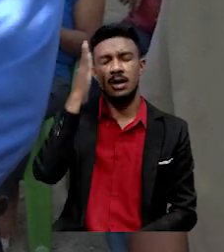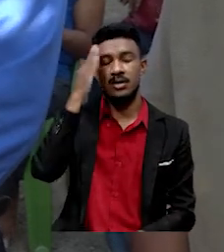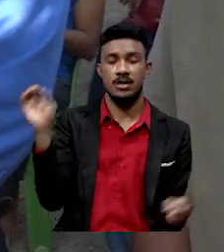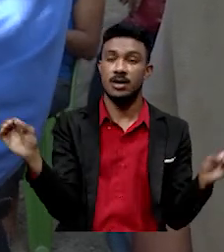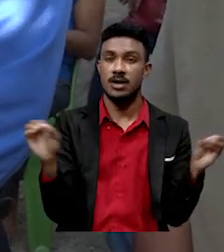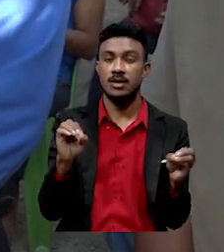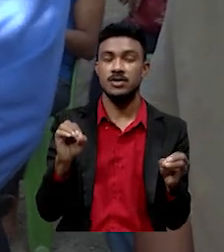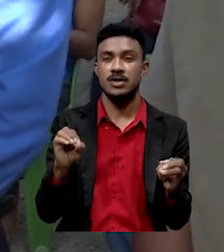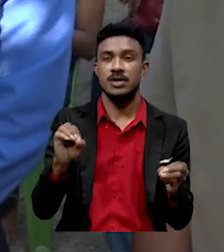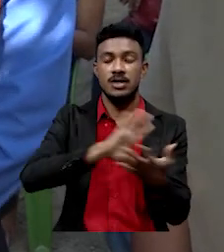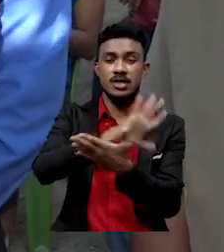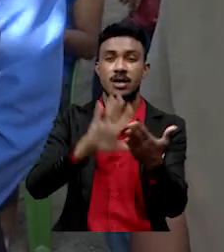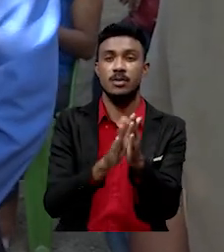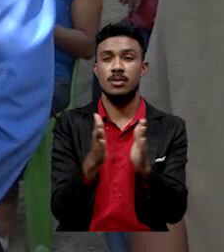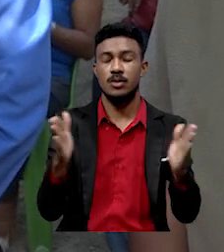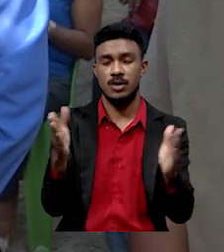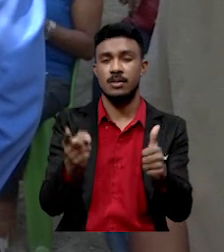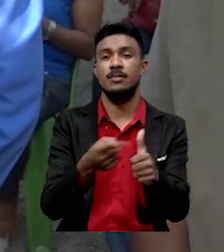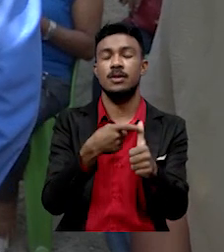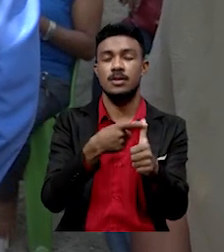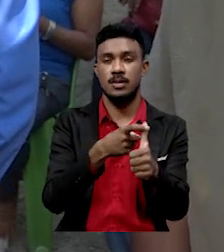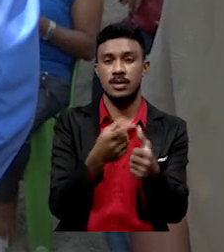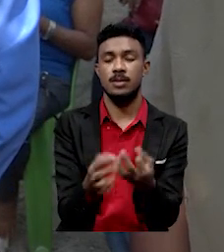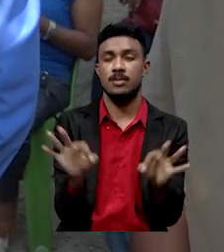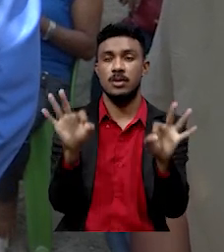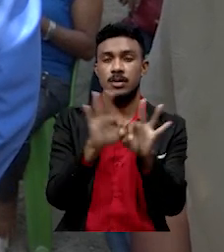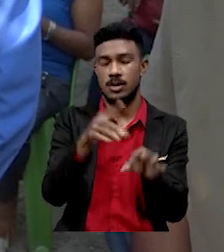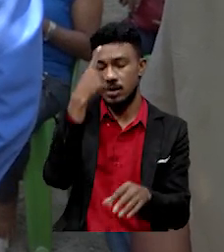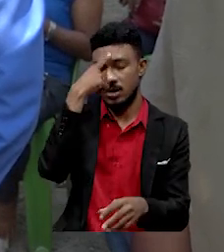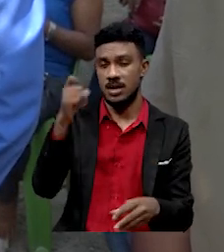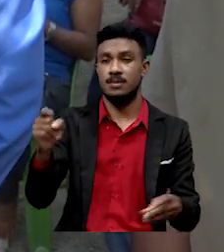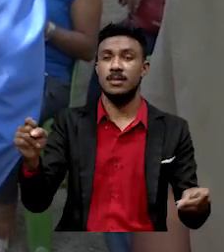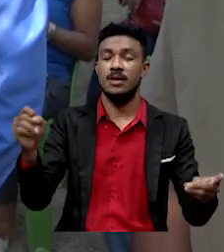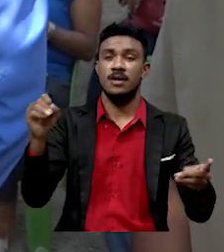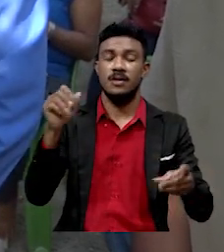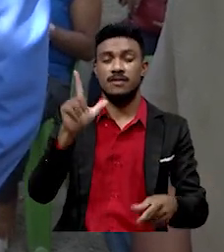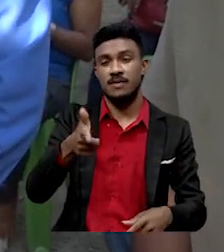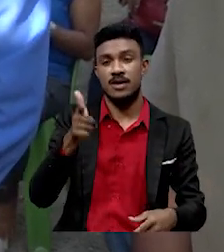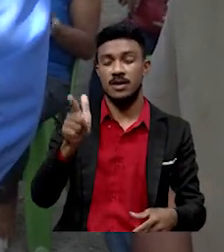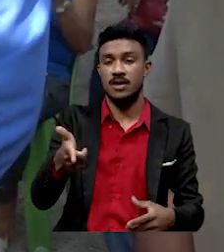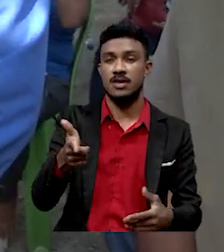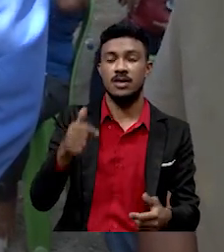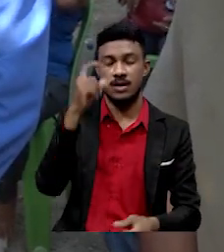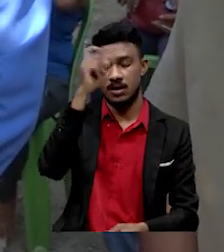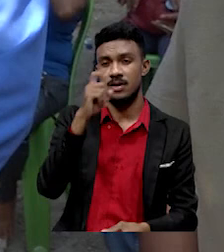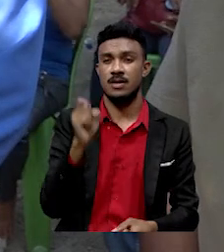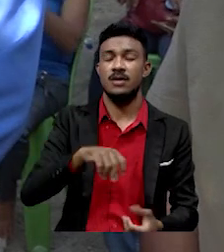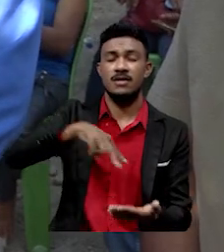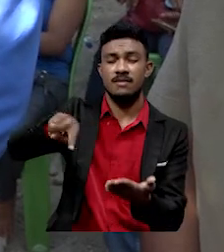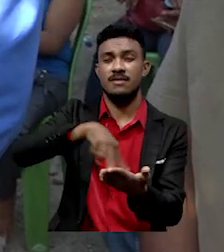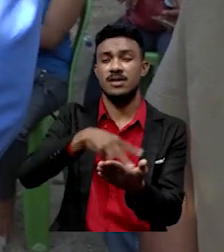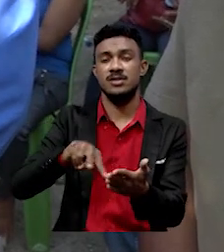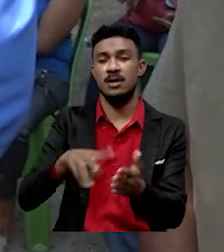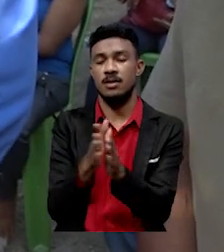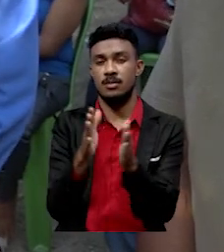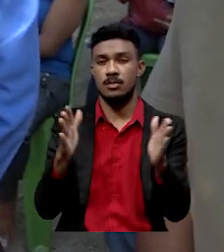o evento bot ni prioridade. Tamba 20 anos restauração dependência, festa boa, na bem, mas tem convidado o